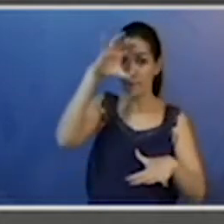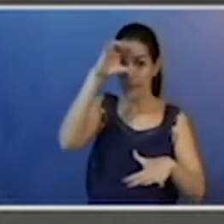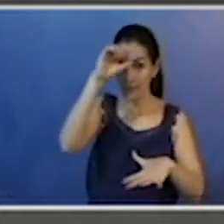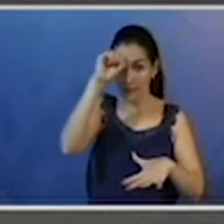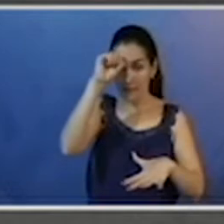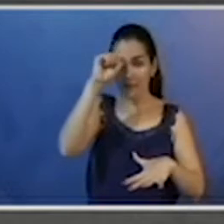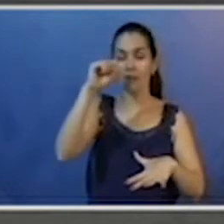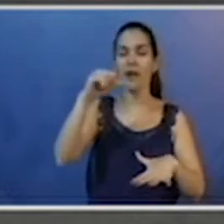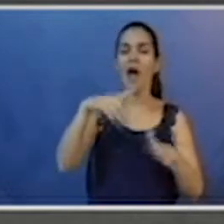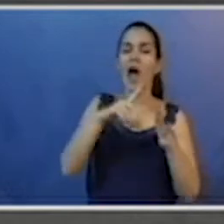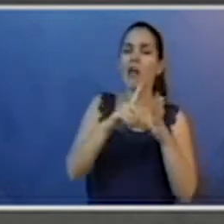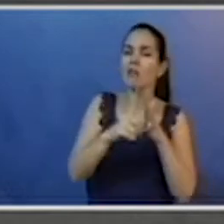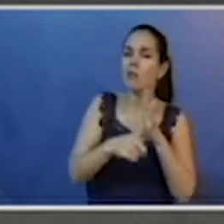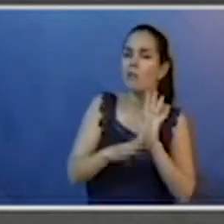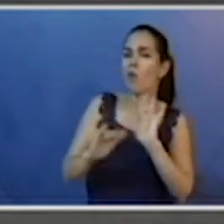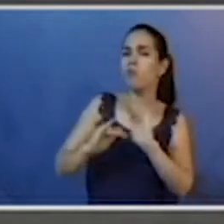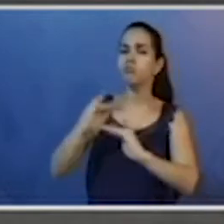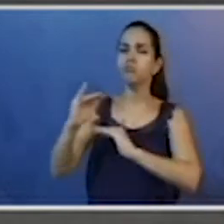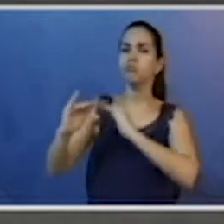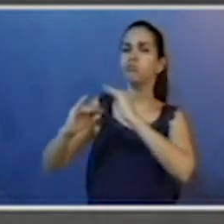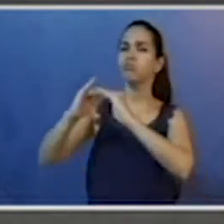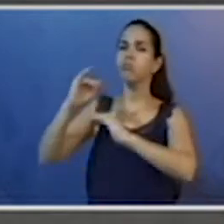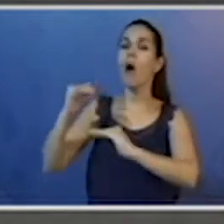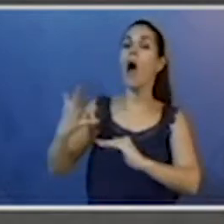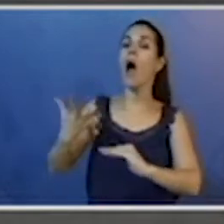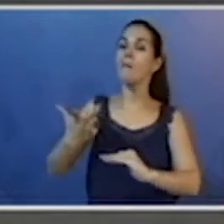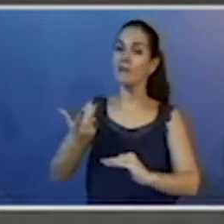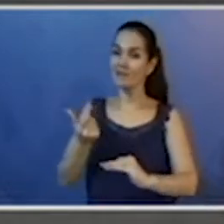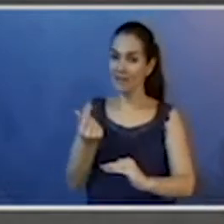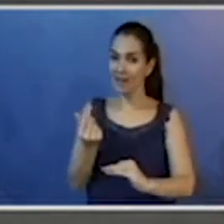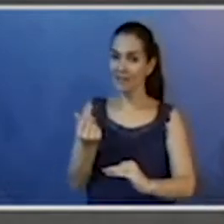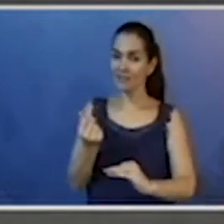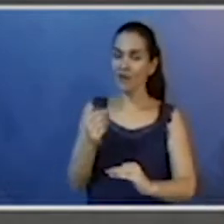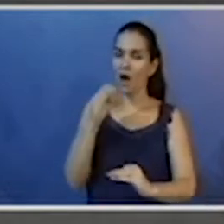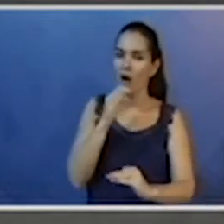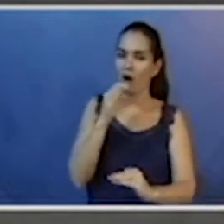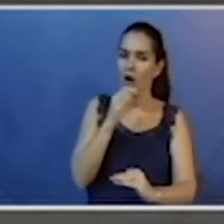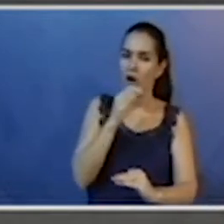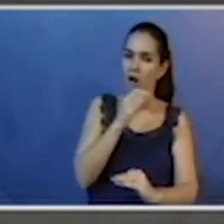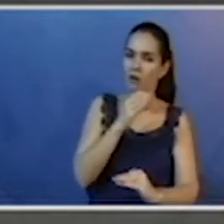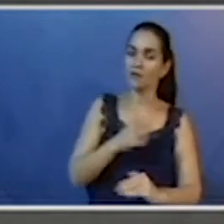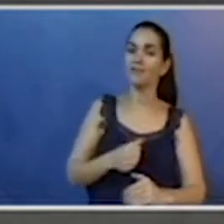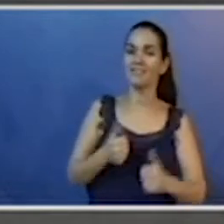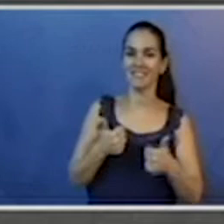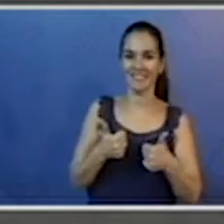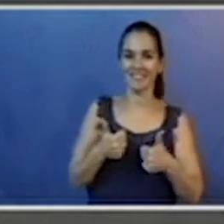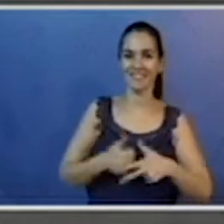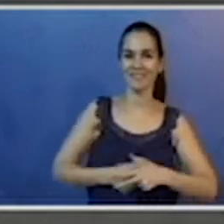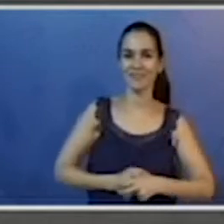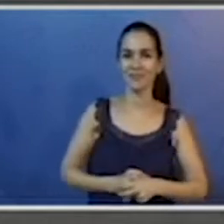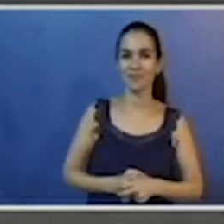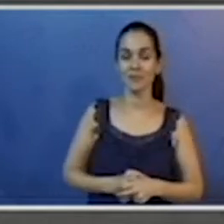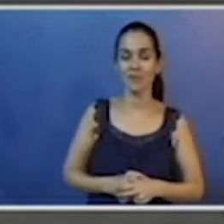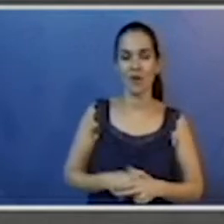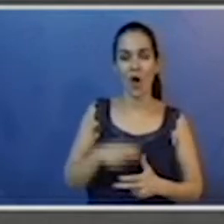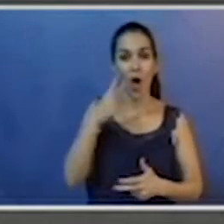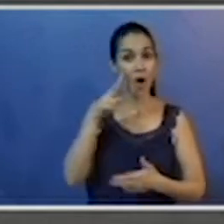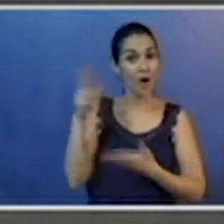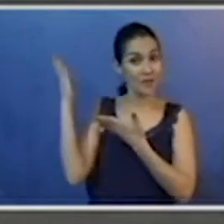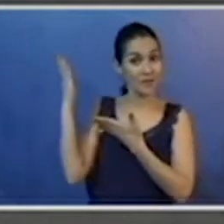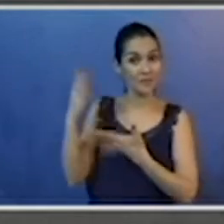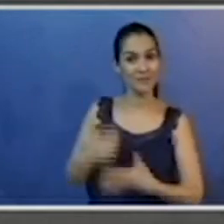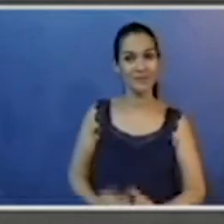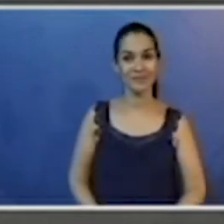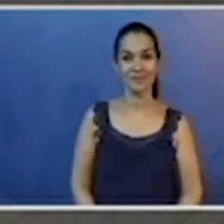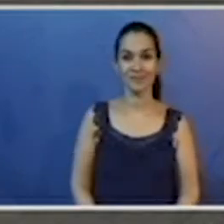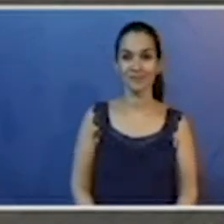a controlar e desenvolvendo a habilidade e depois a gente pode ir acelerando Tá certo então vamos lá bem